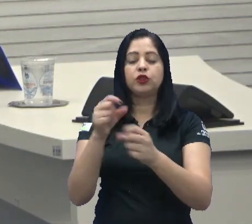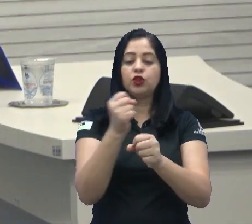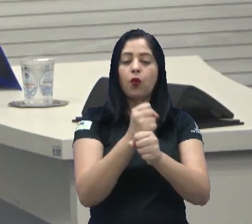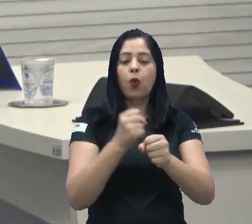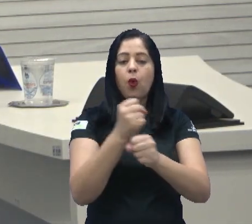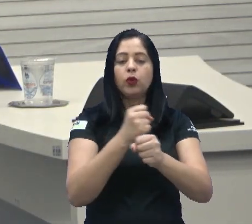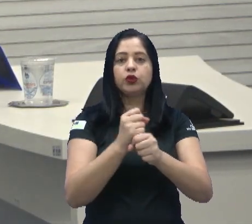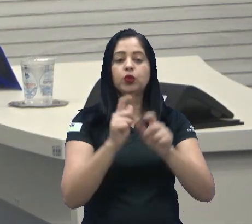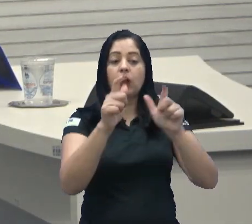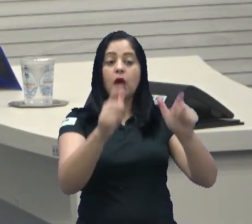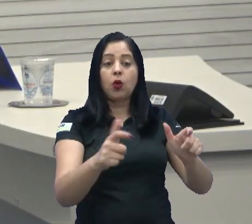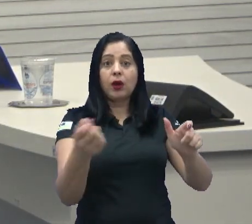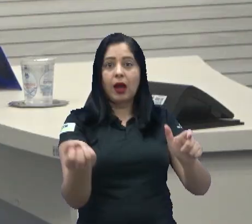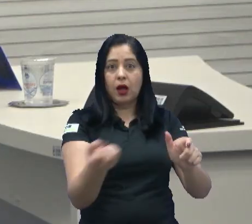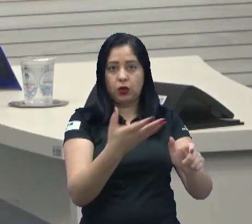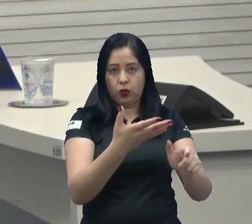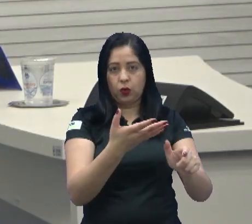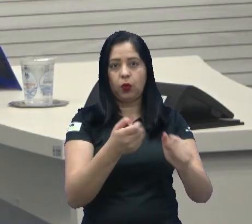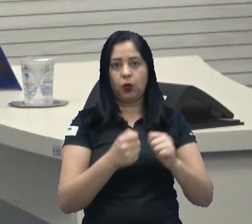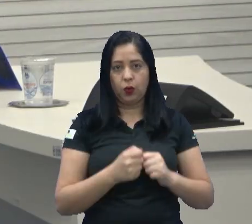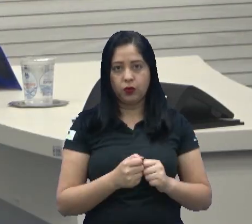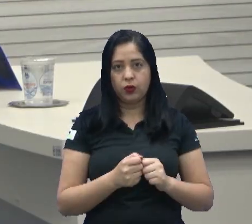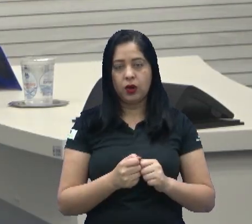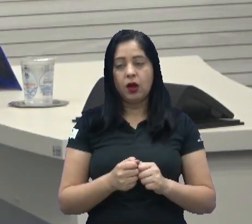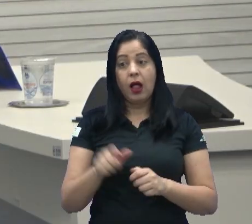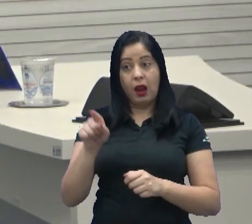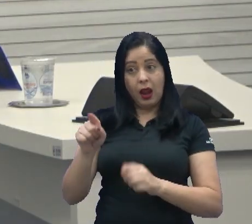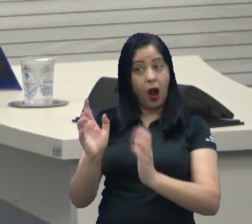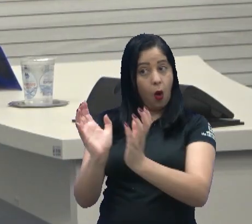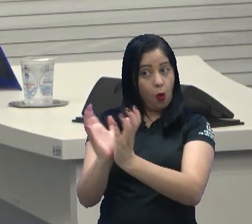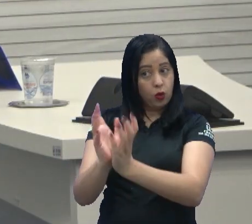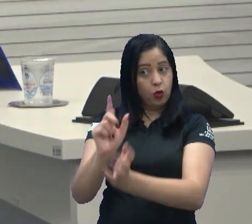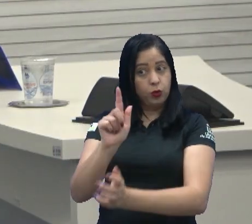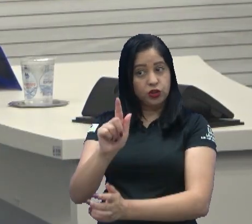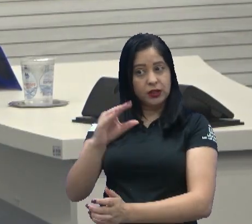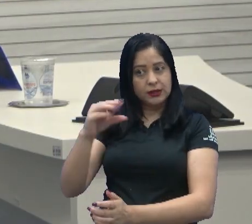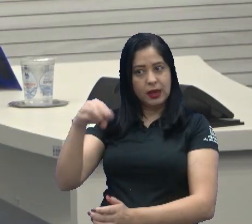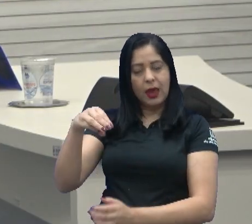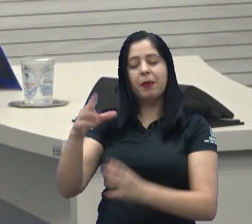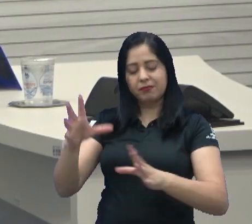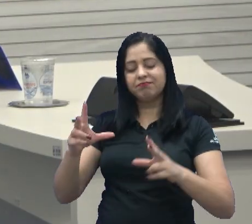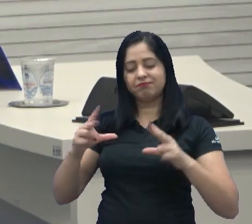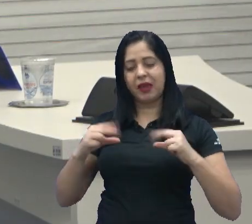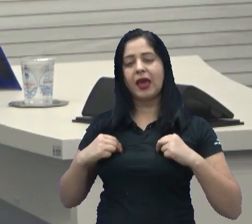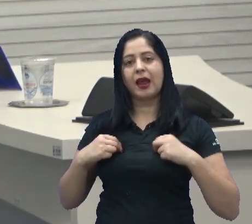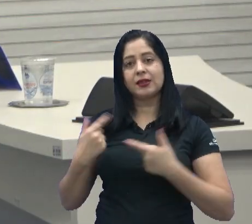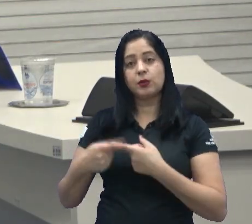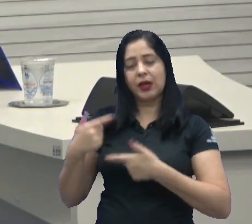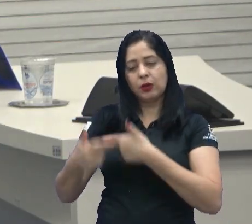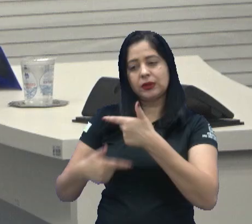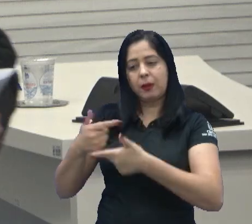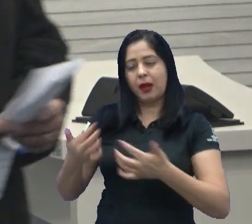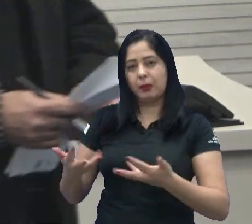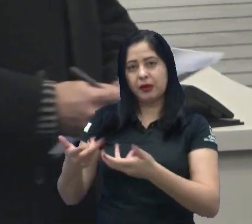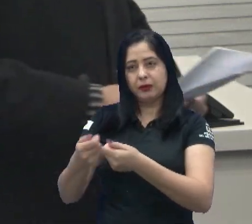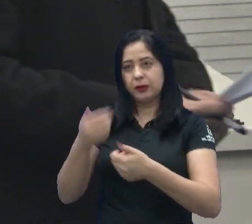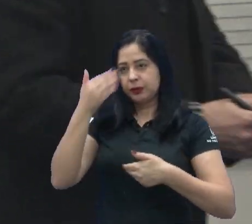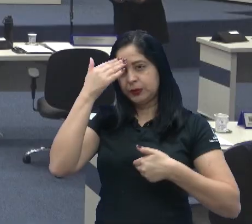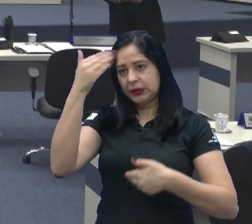Então, eu creio que é um avanço e a Guarda Civil merece pelo grande trabalho que vem desenvolvendo. Então, parabéns a todos vocês. Obrigado, presidente.